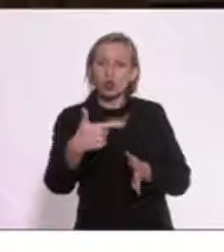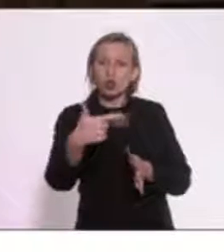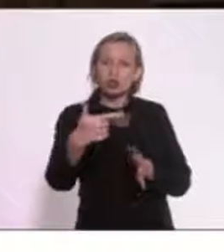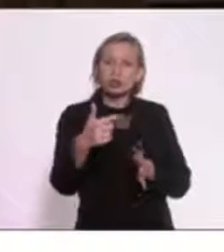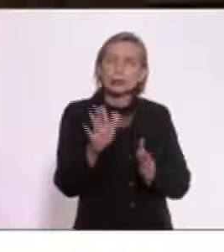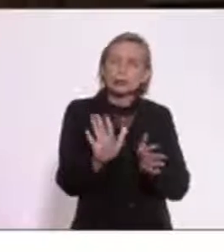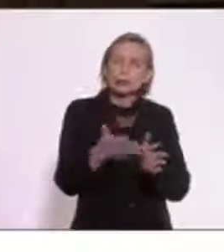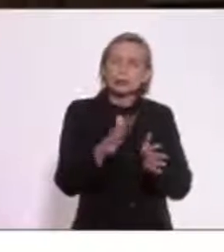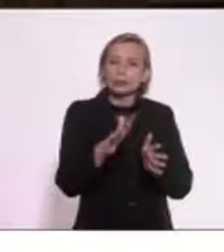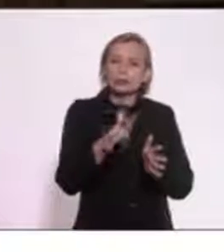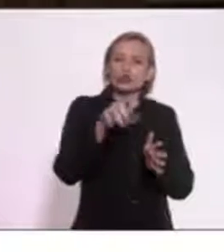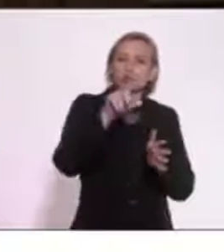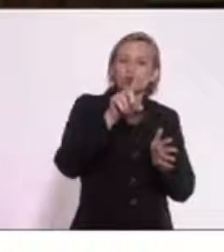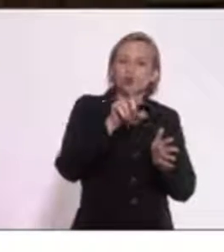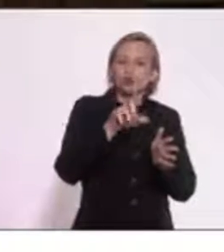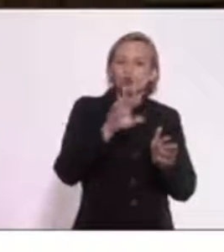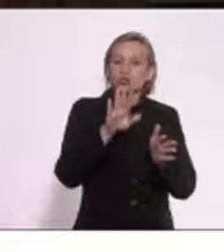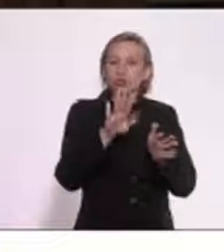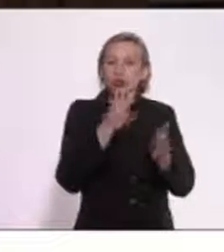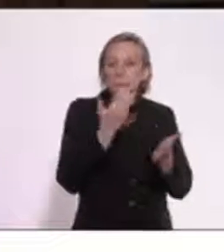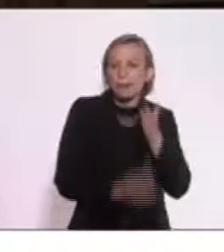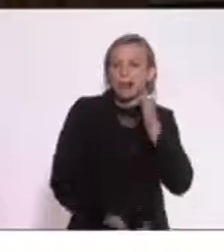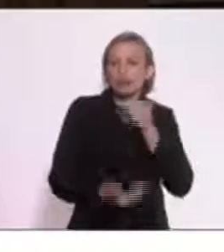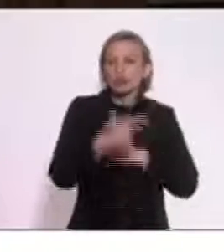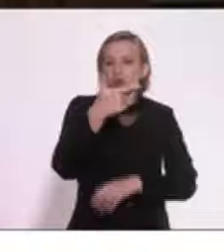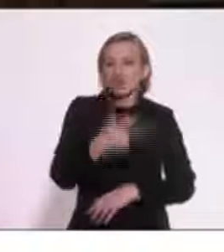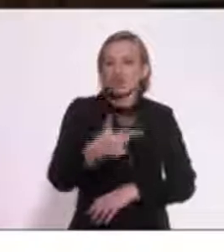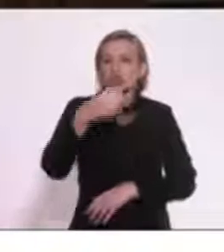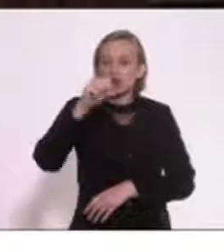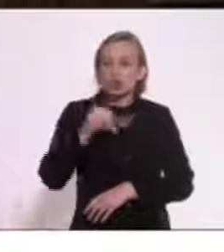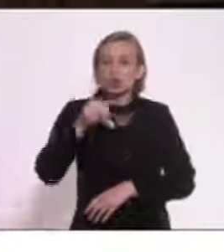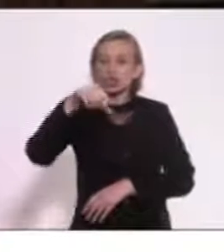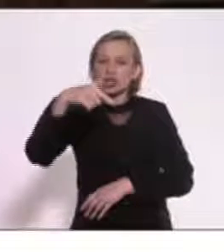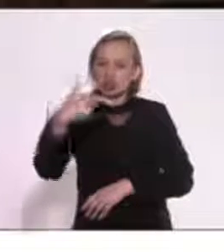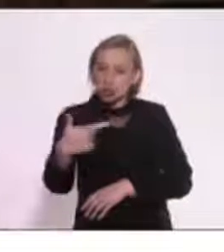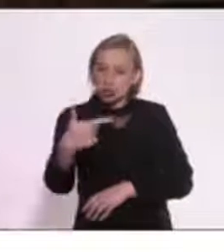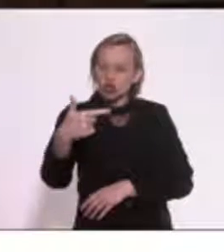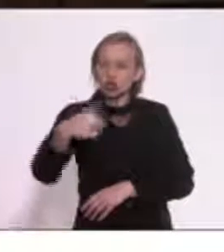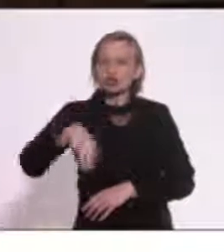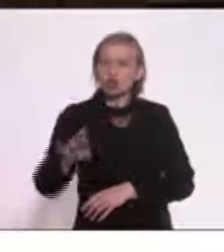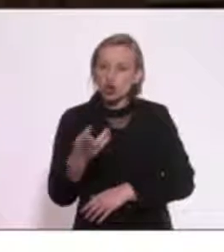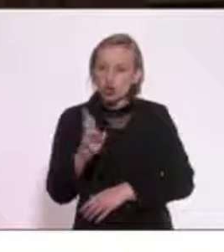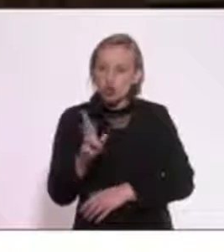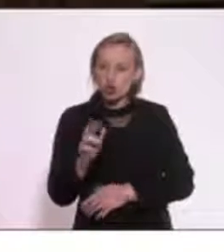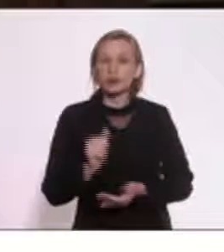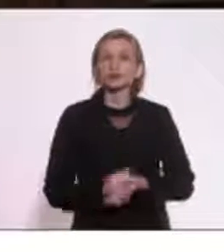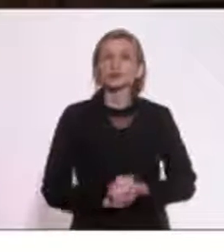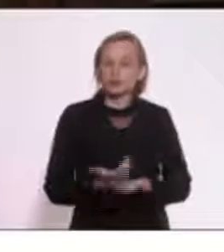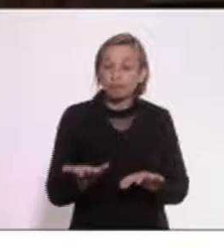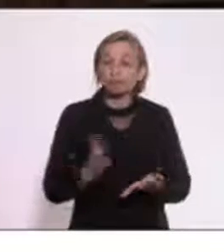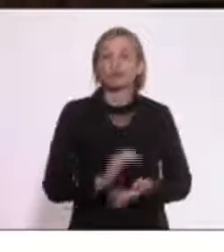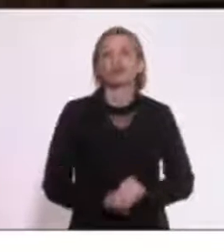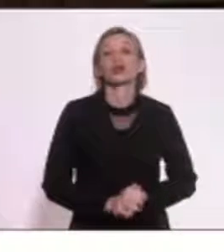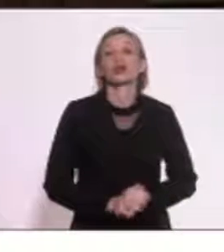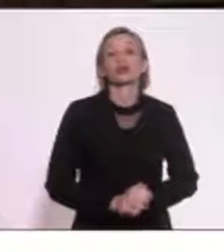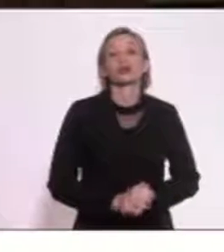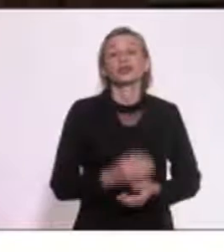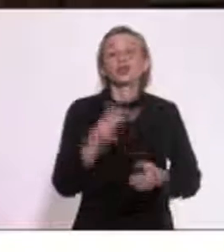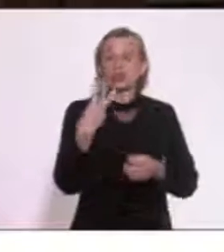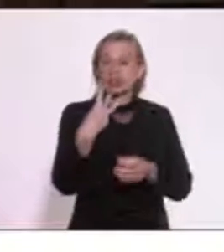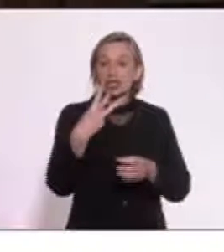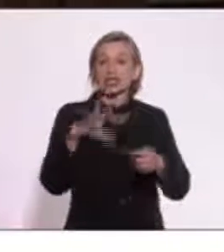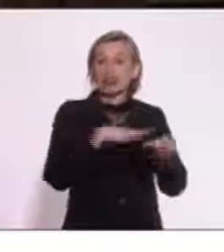de 282 milhões. E acho que ter essa queda no investimento de 3 áreas